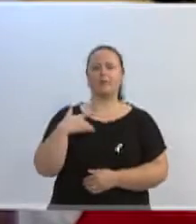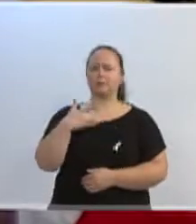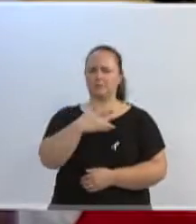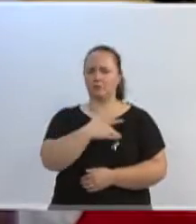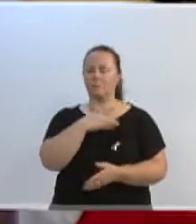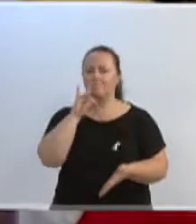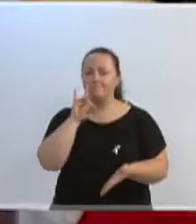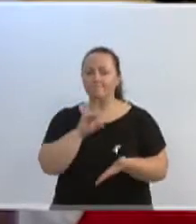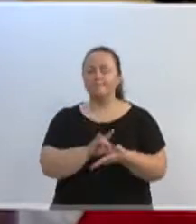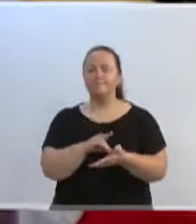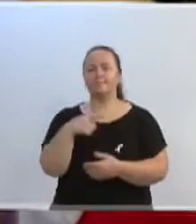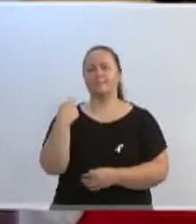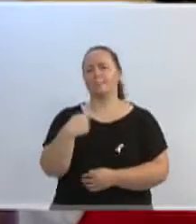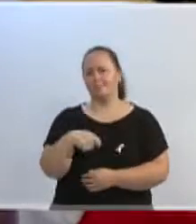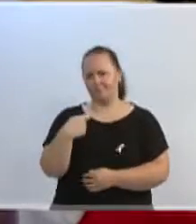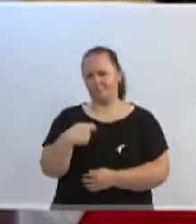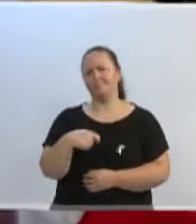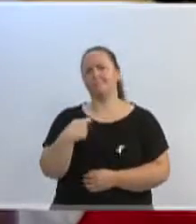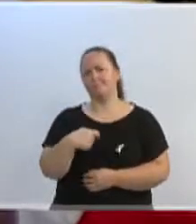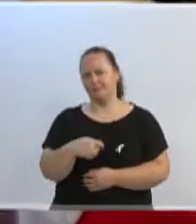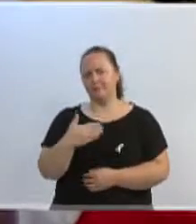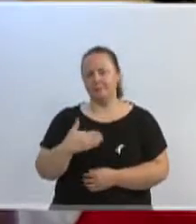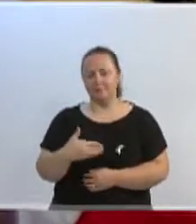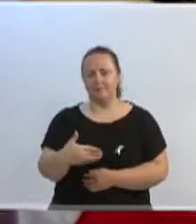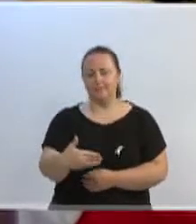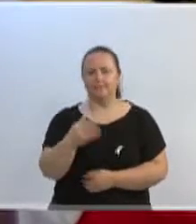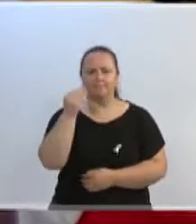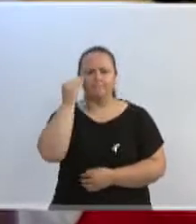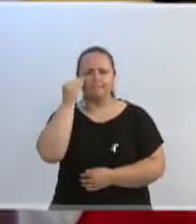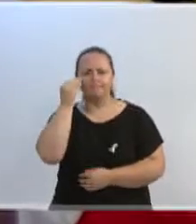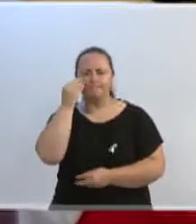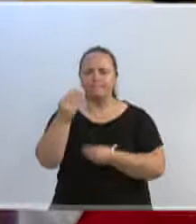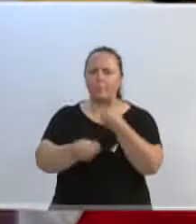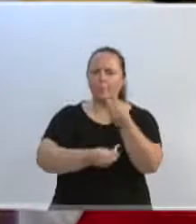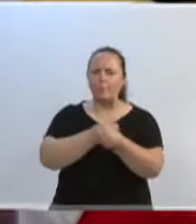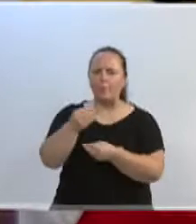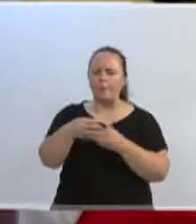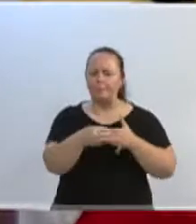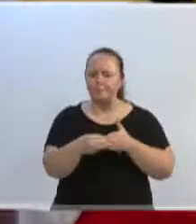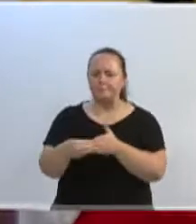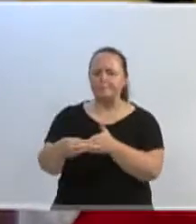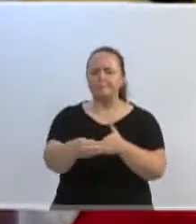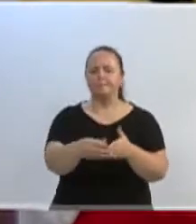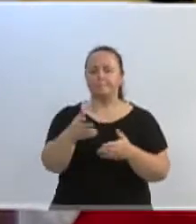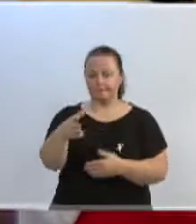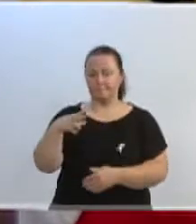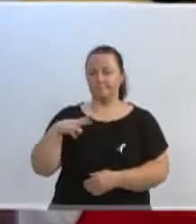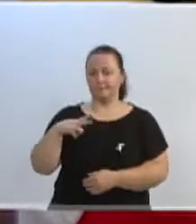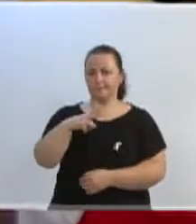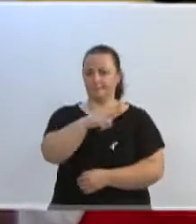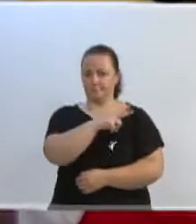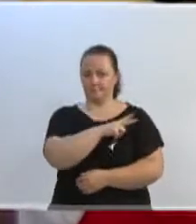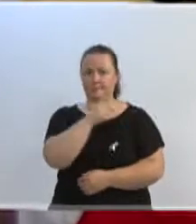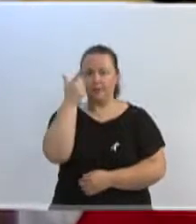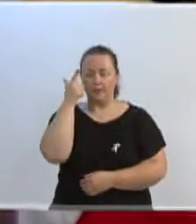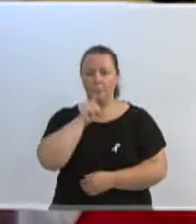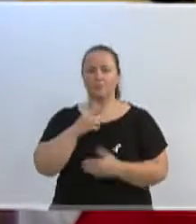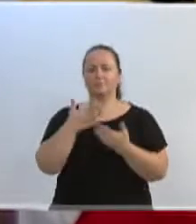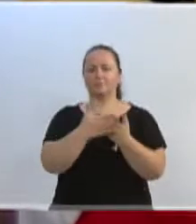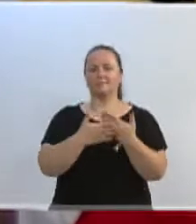realmente nós precisamos tentar encaminhar esses pacientes para a terapia